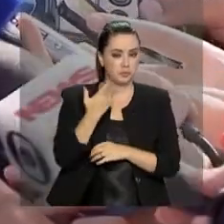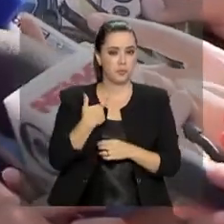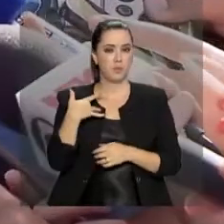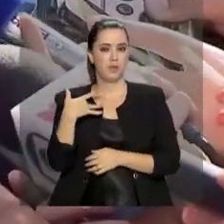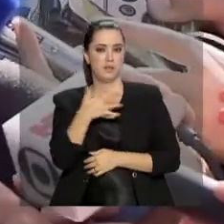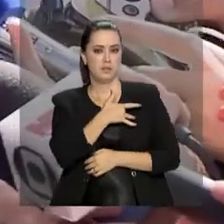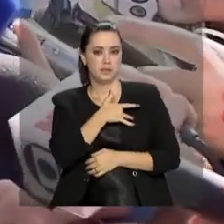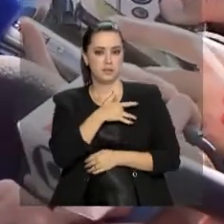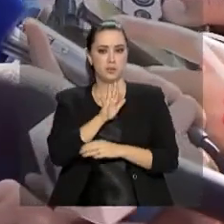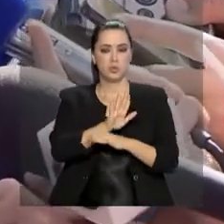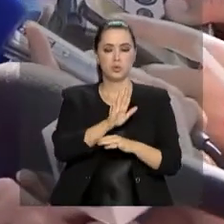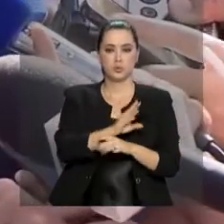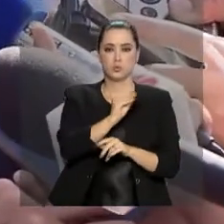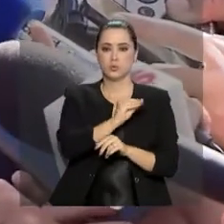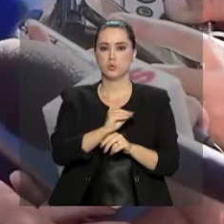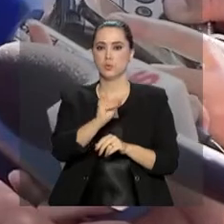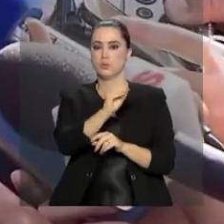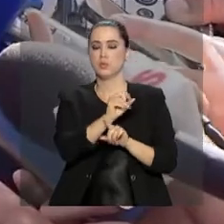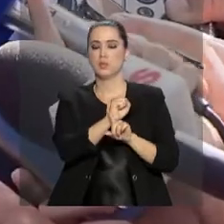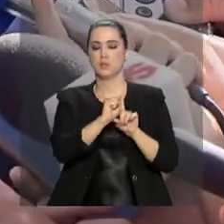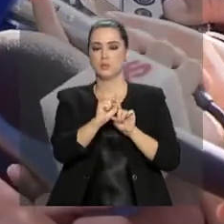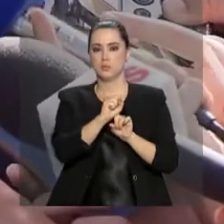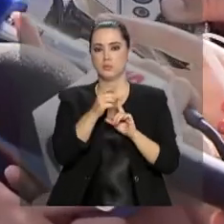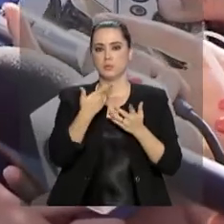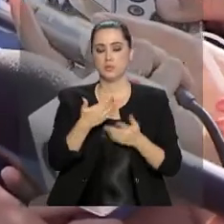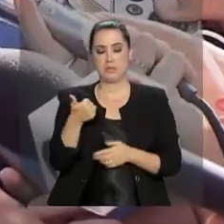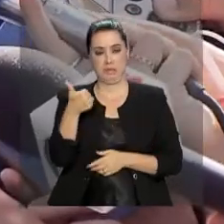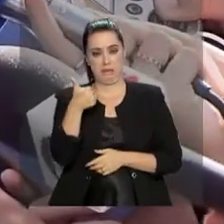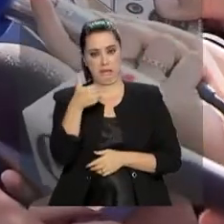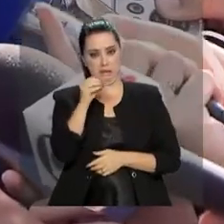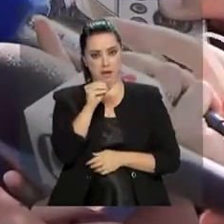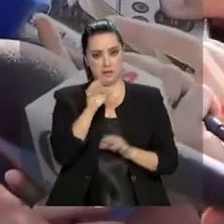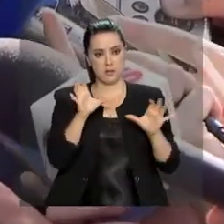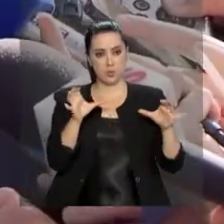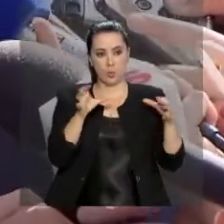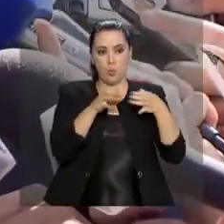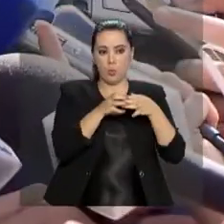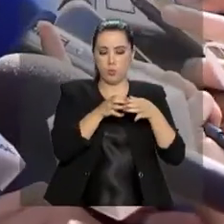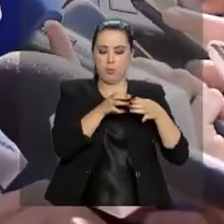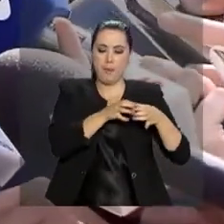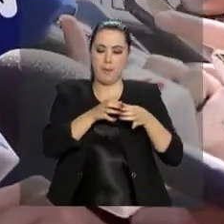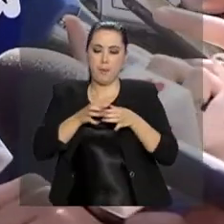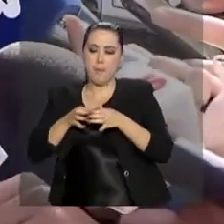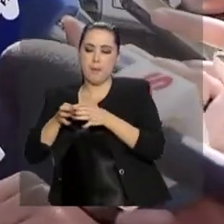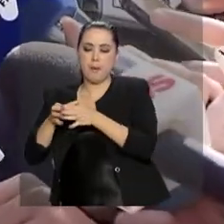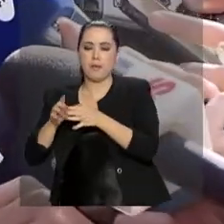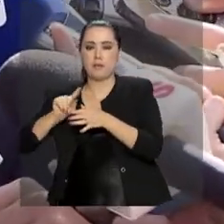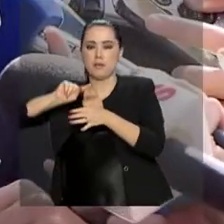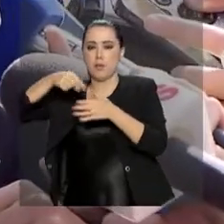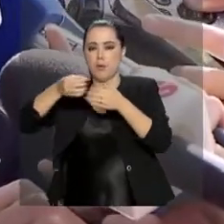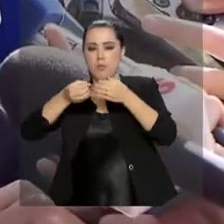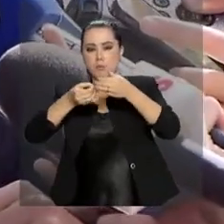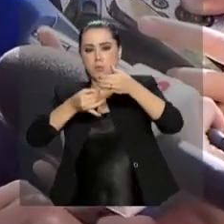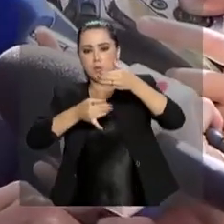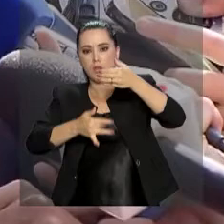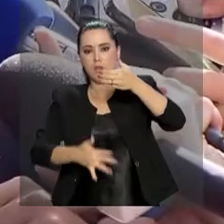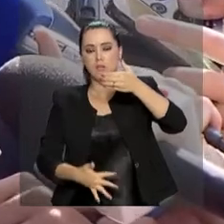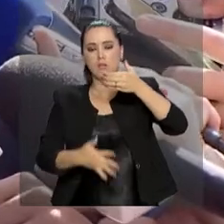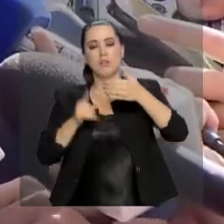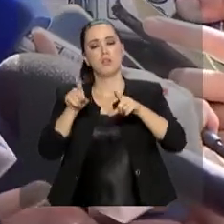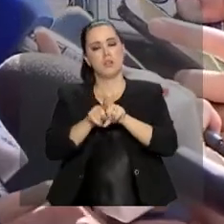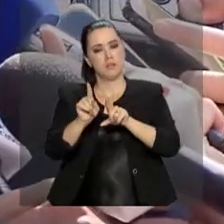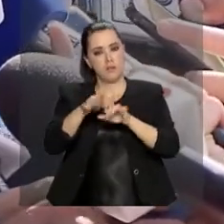e assistência social é são os primeiros dez que serão acrescidos de outros que serão